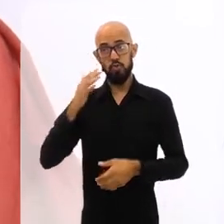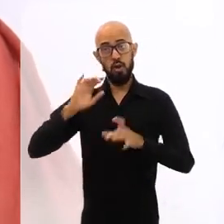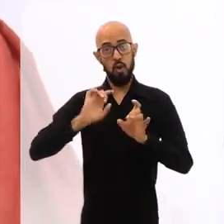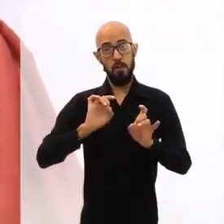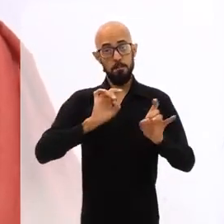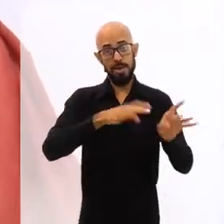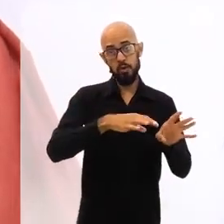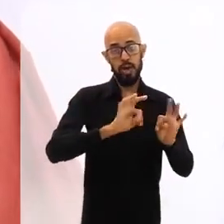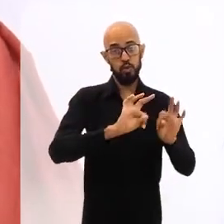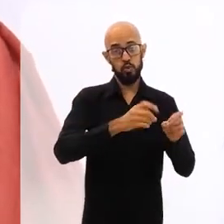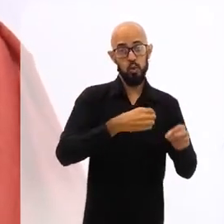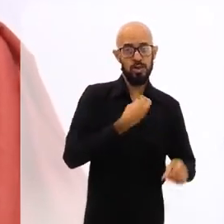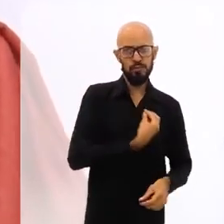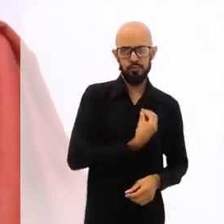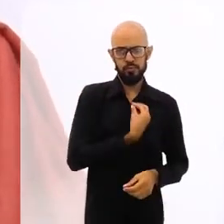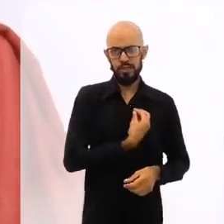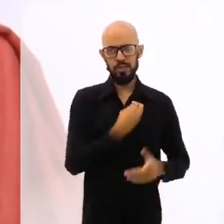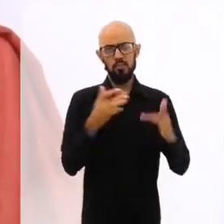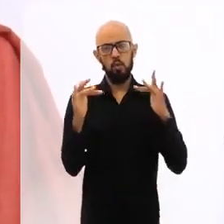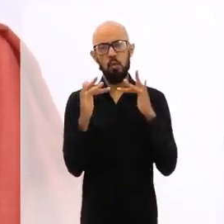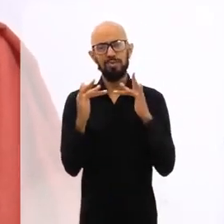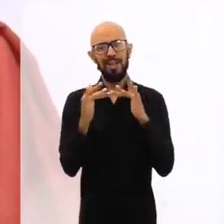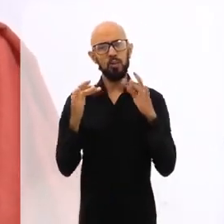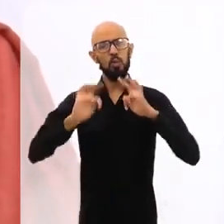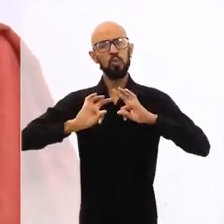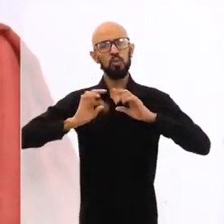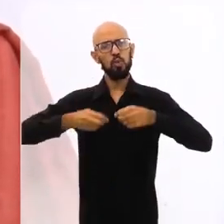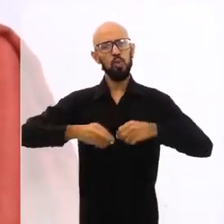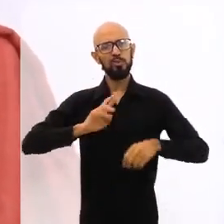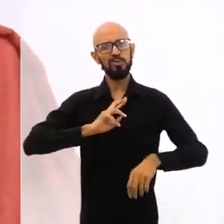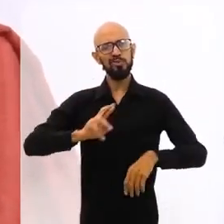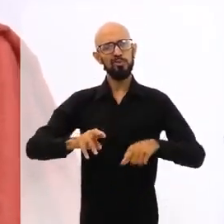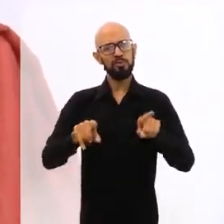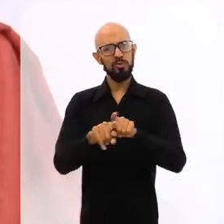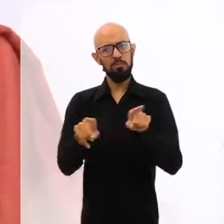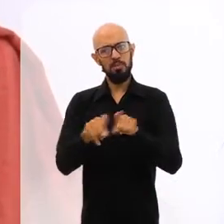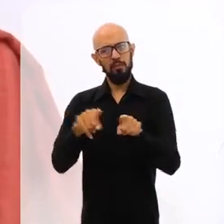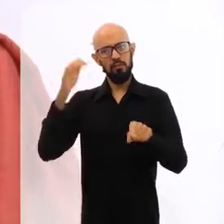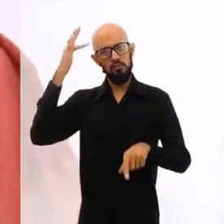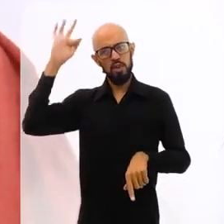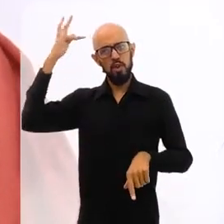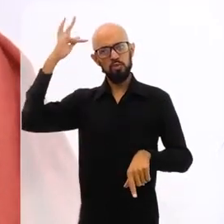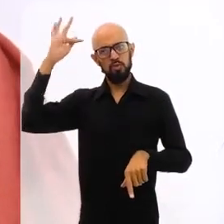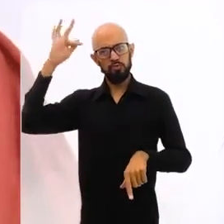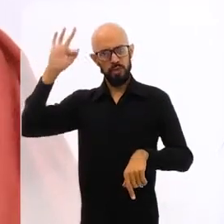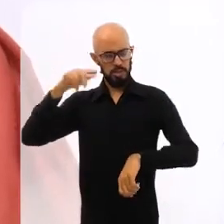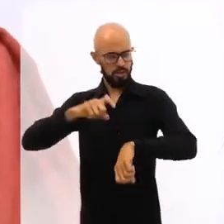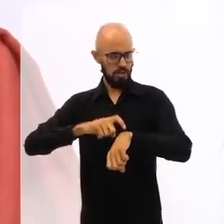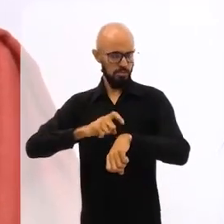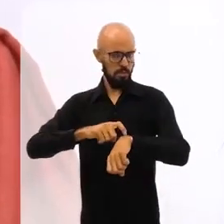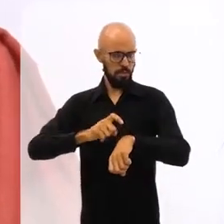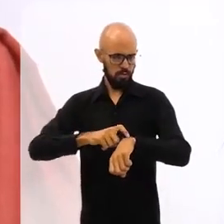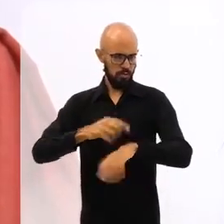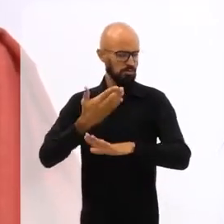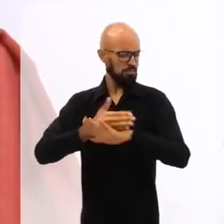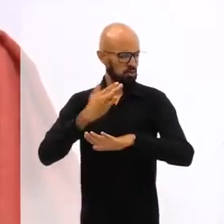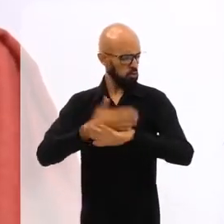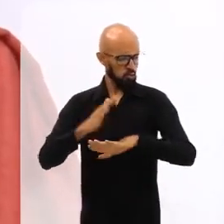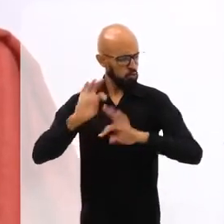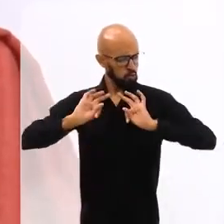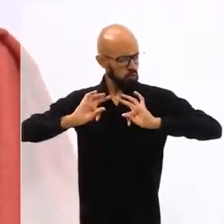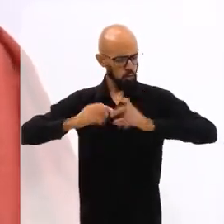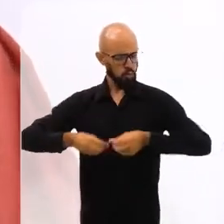tudo e passou, entrou em contato com todas as religiões e filosofias que existiam naquela época. Então ele praticou todas.